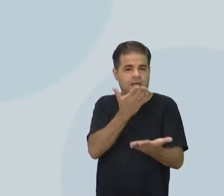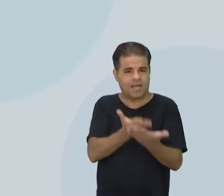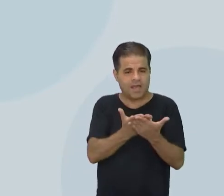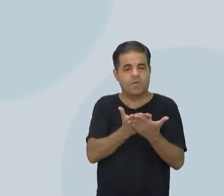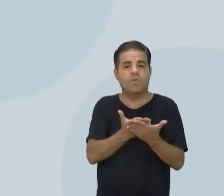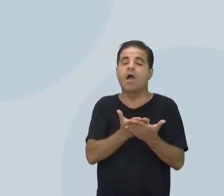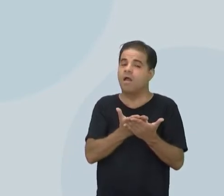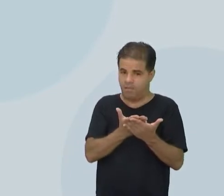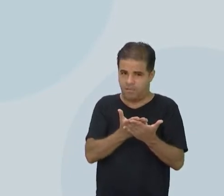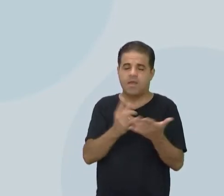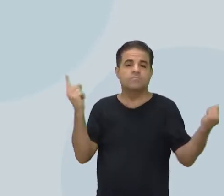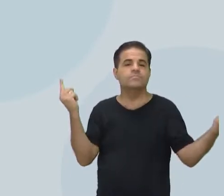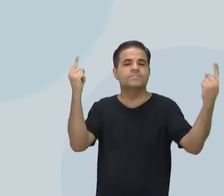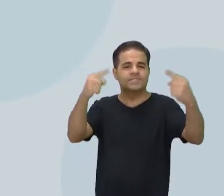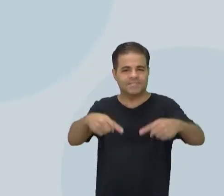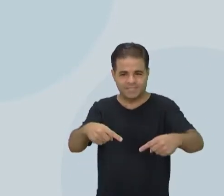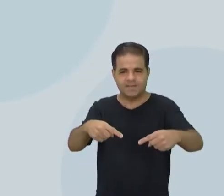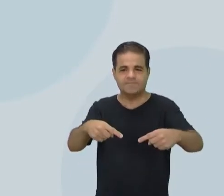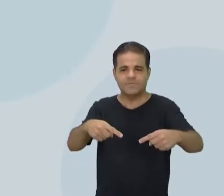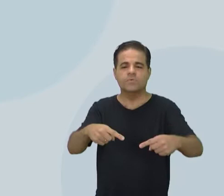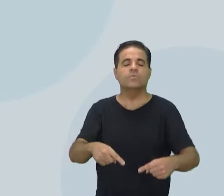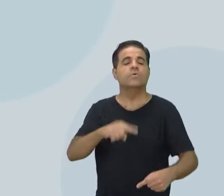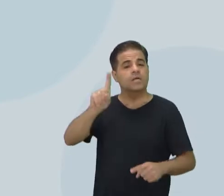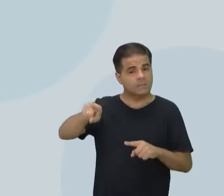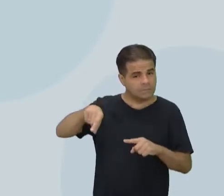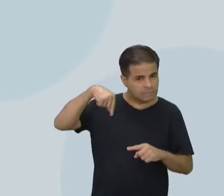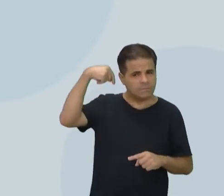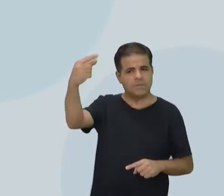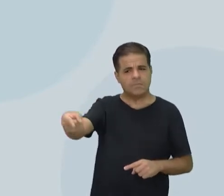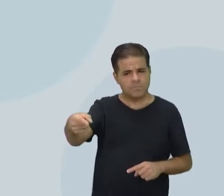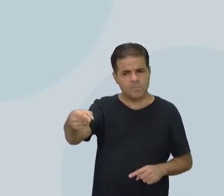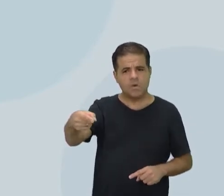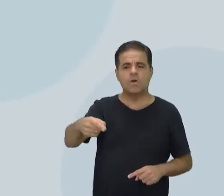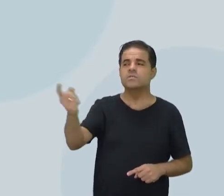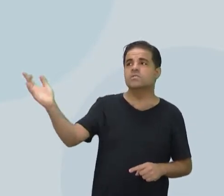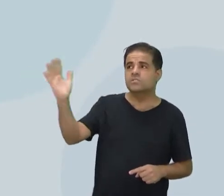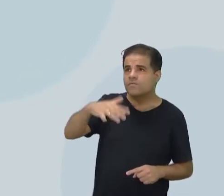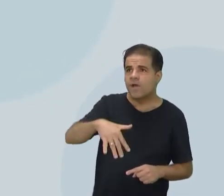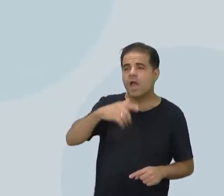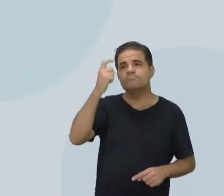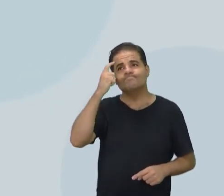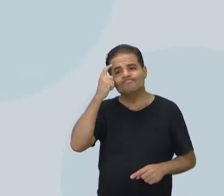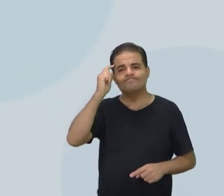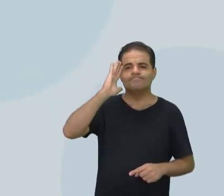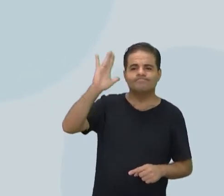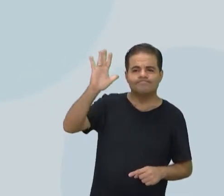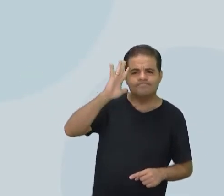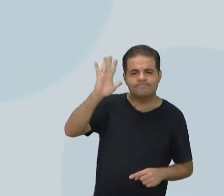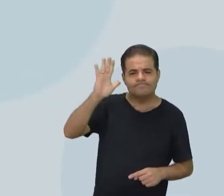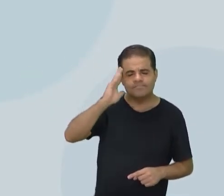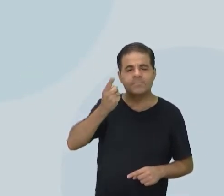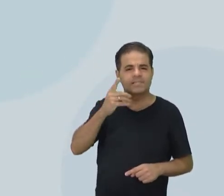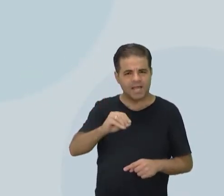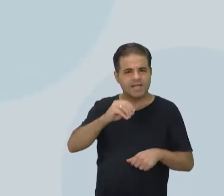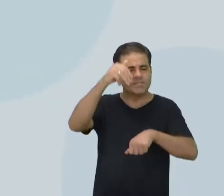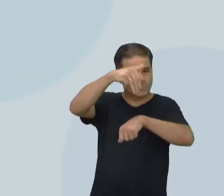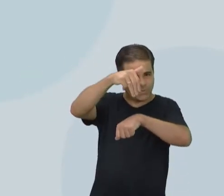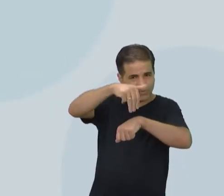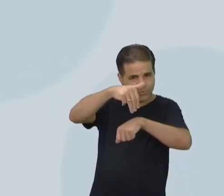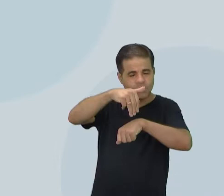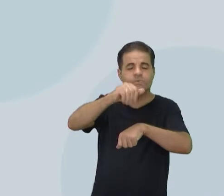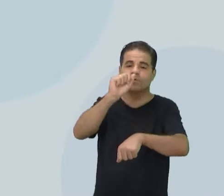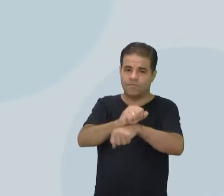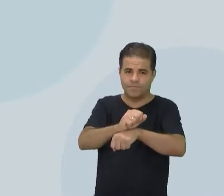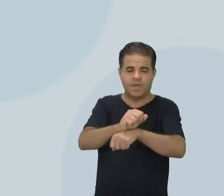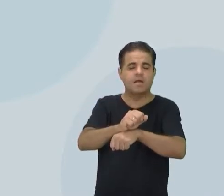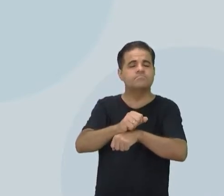na verdade aí é um desafio, né? E depois a gente vem lá naqueles 10 minutos que a gente vai ficar ao vivo,